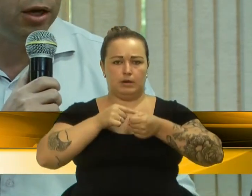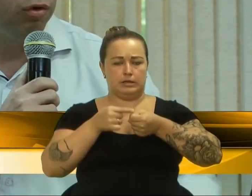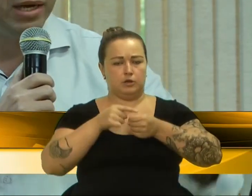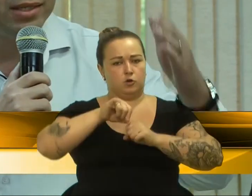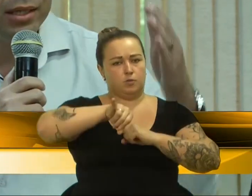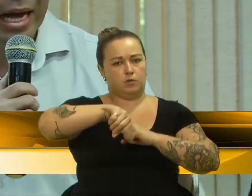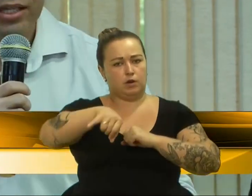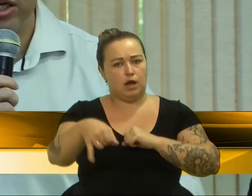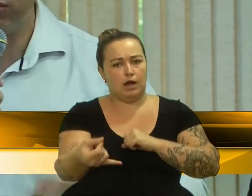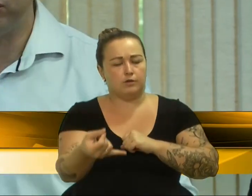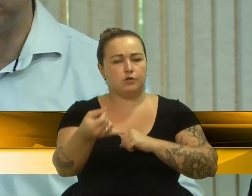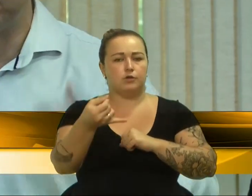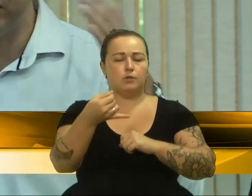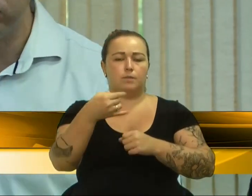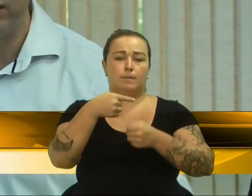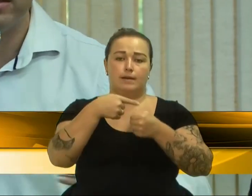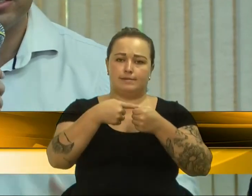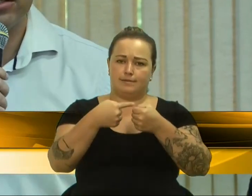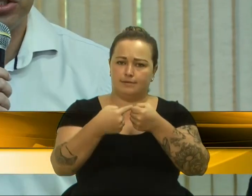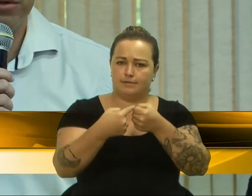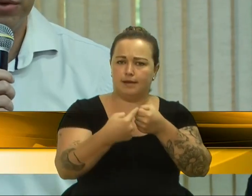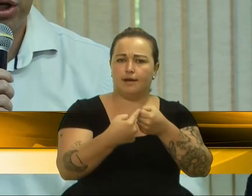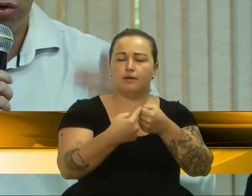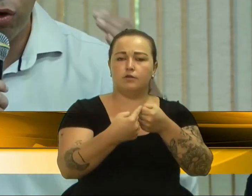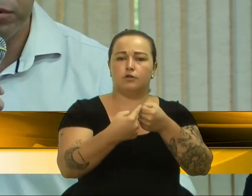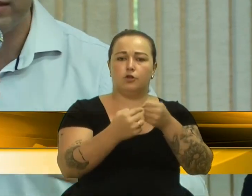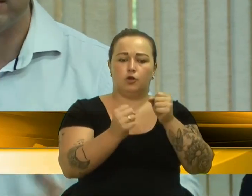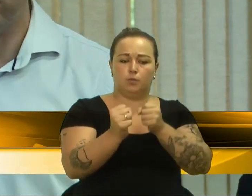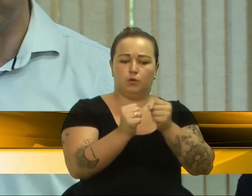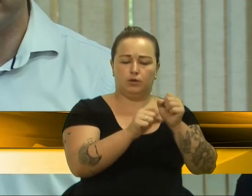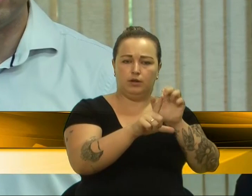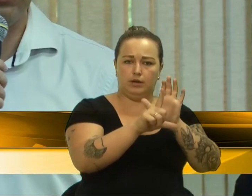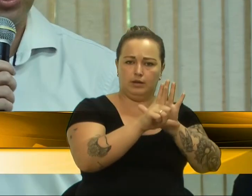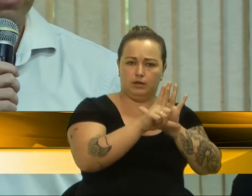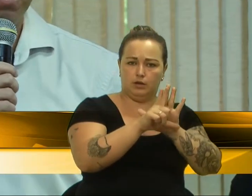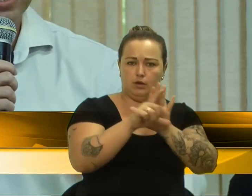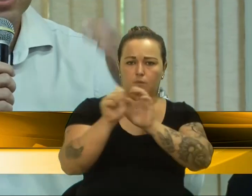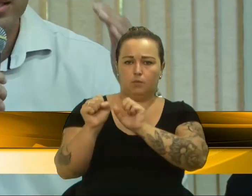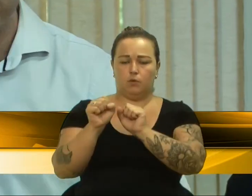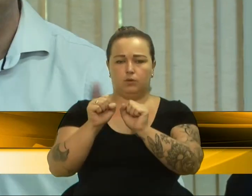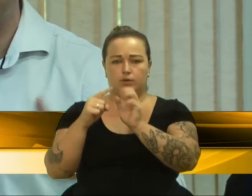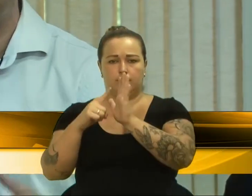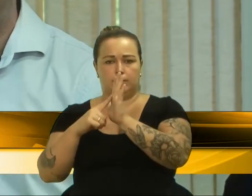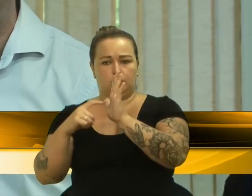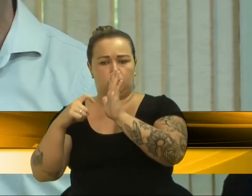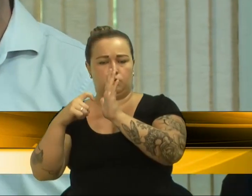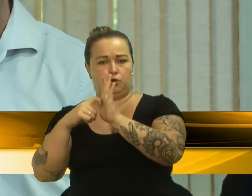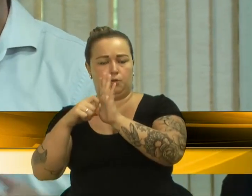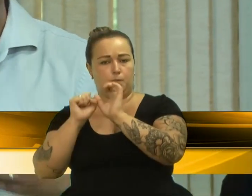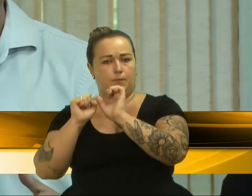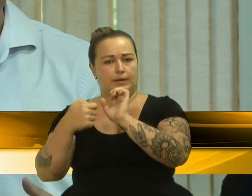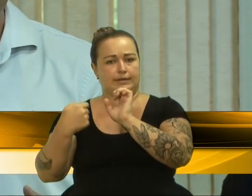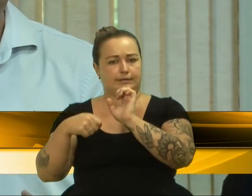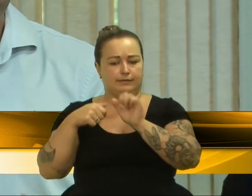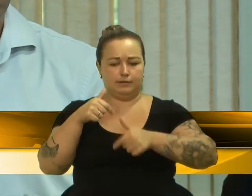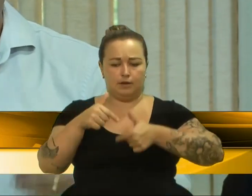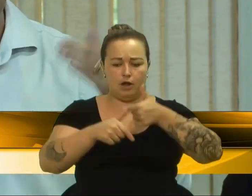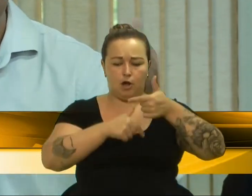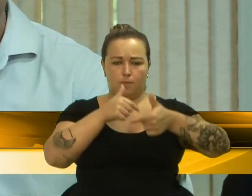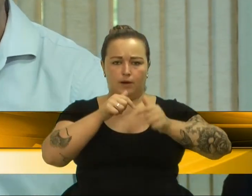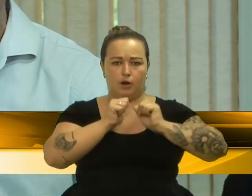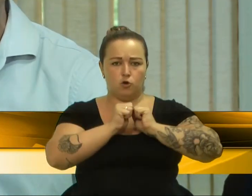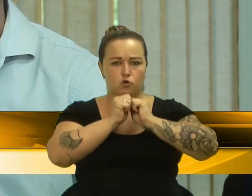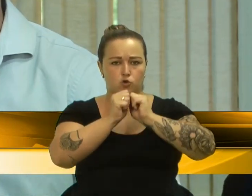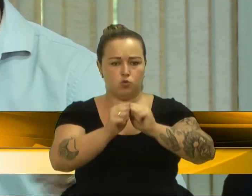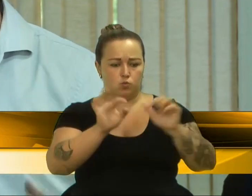oportunidades, uma cidade onde tanto o legislativo como o executivo precisam trabalhar para fazer com que a